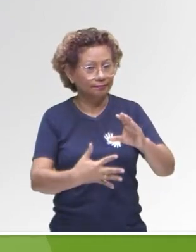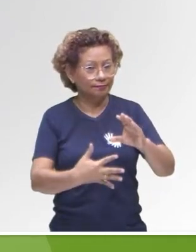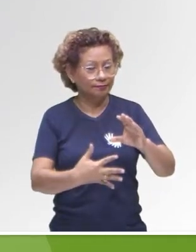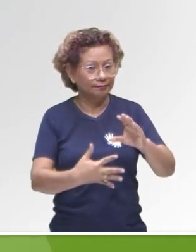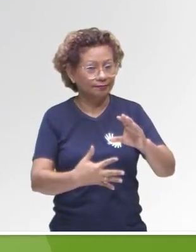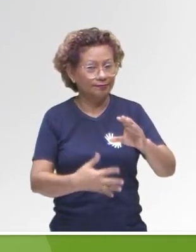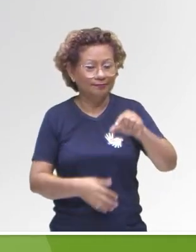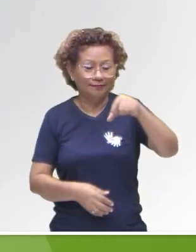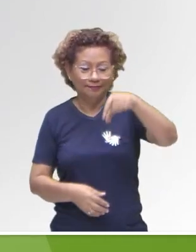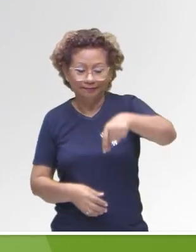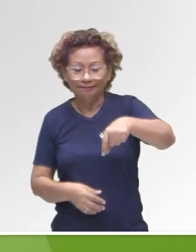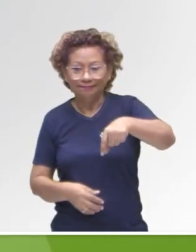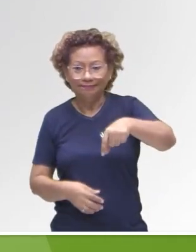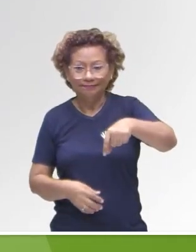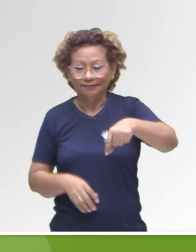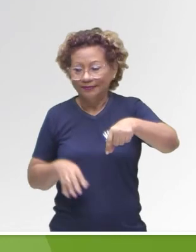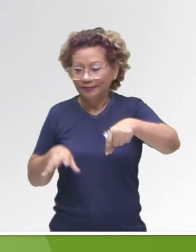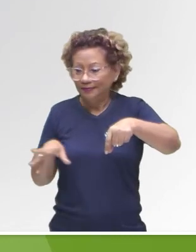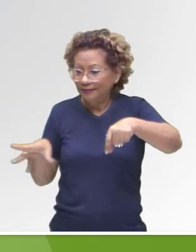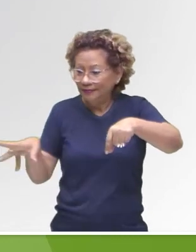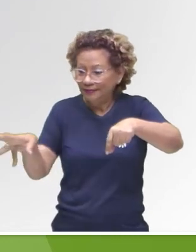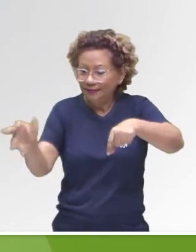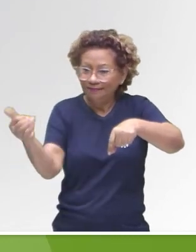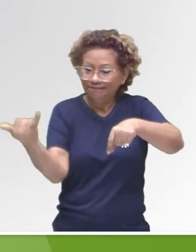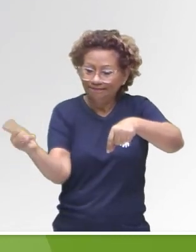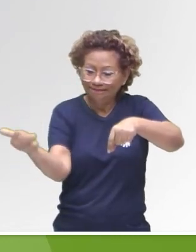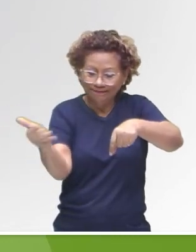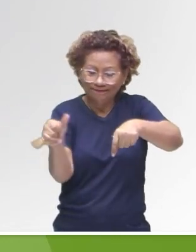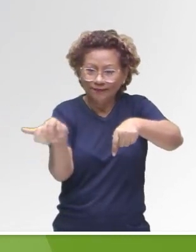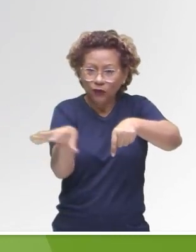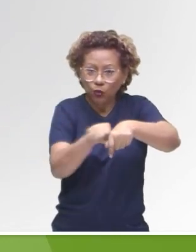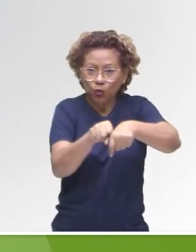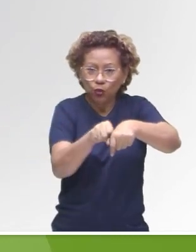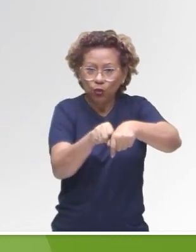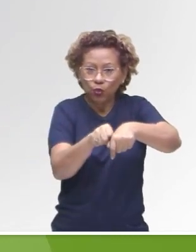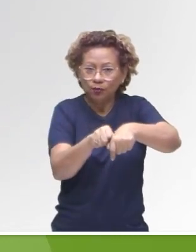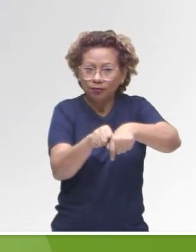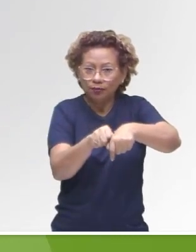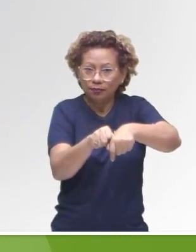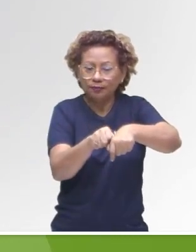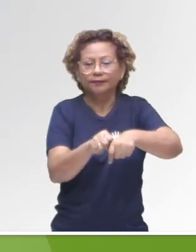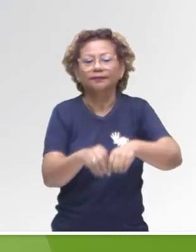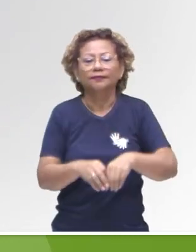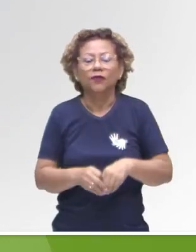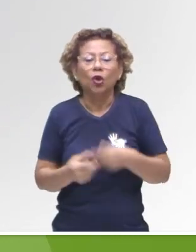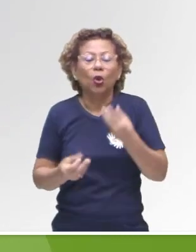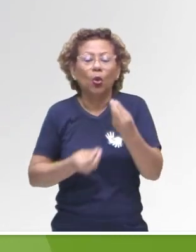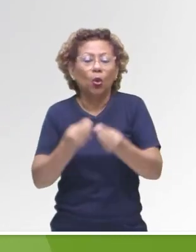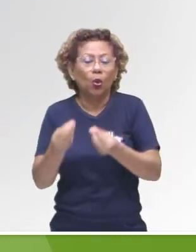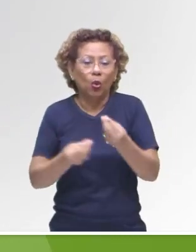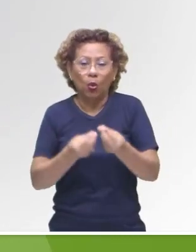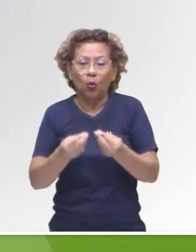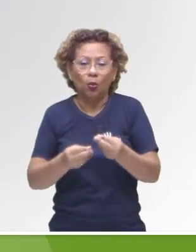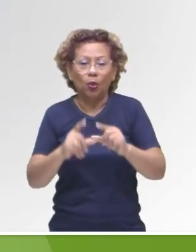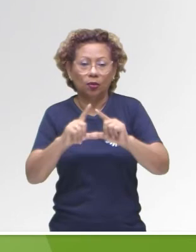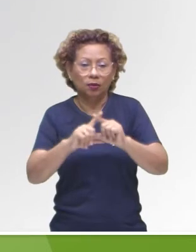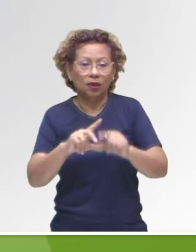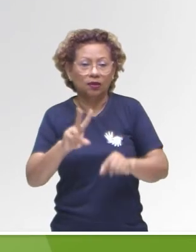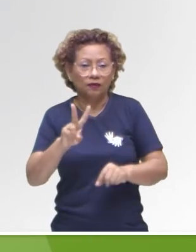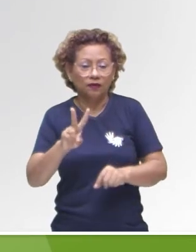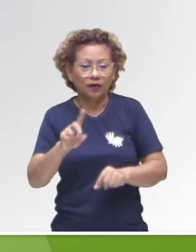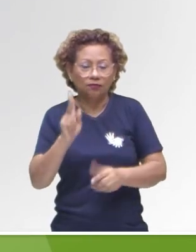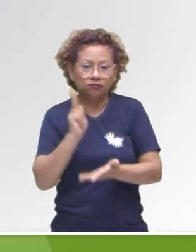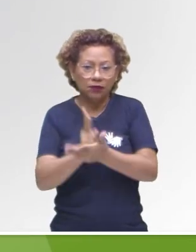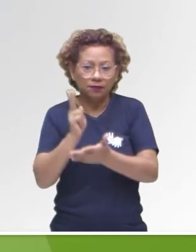total é ΔV1 mais ΔV2 mais ΔV3. Agora, como o ΔV sempre é Q sobre